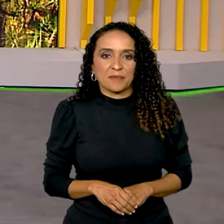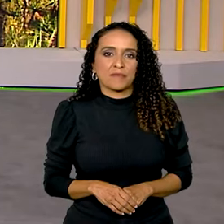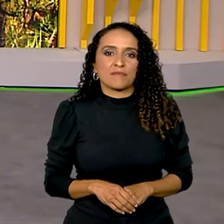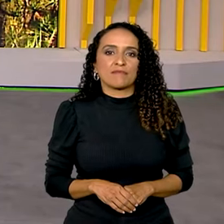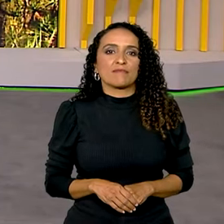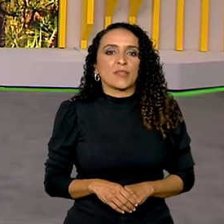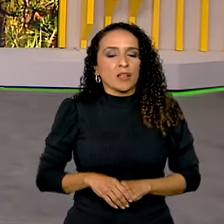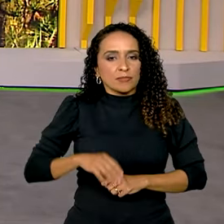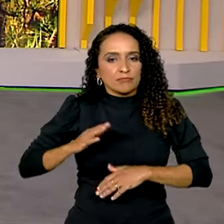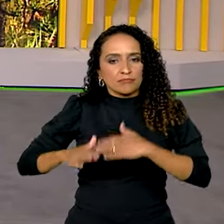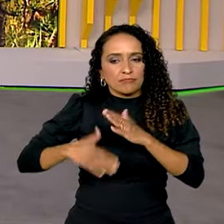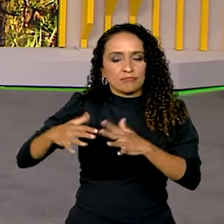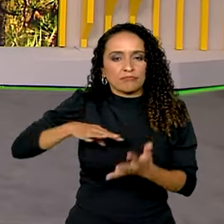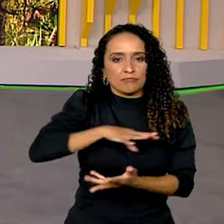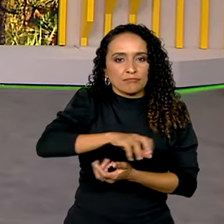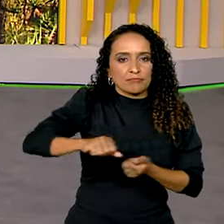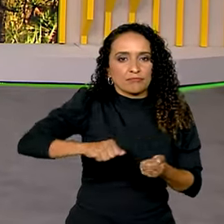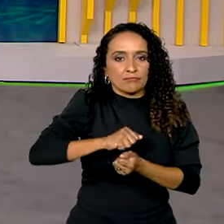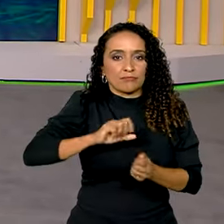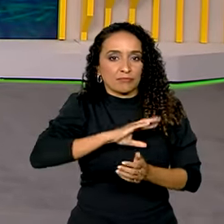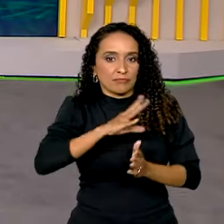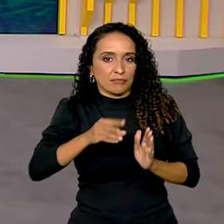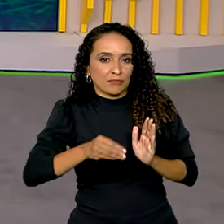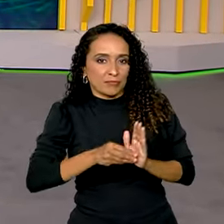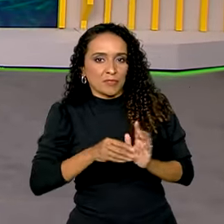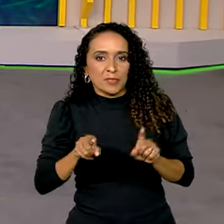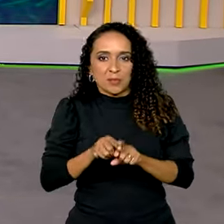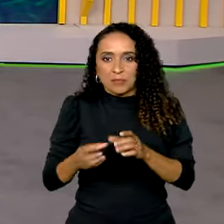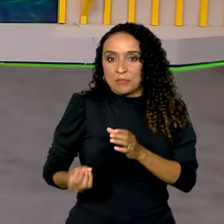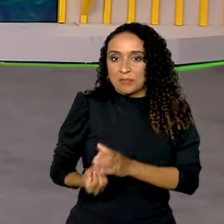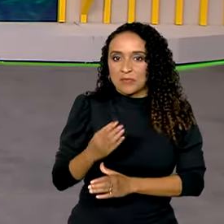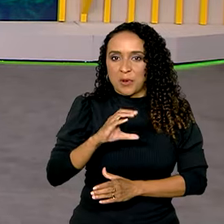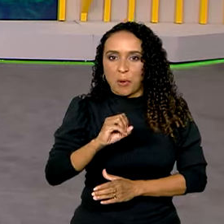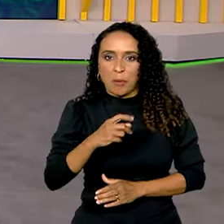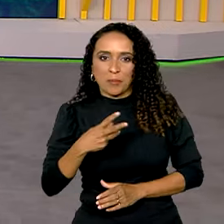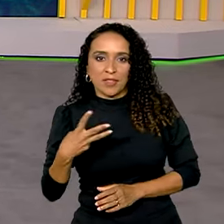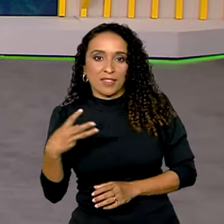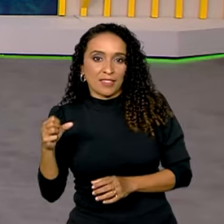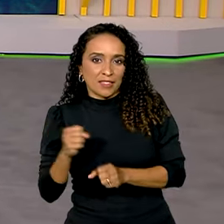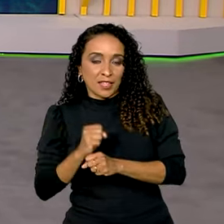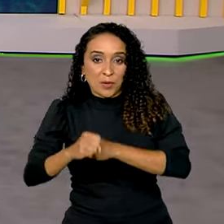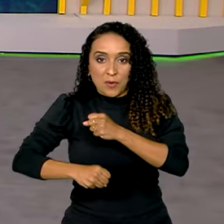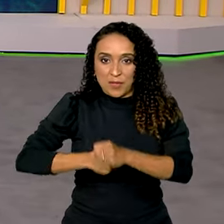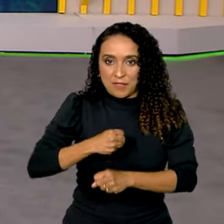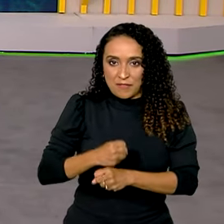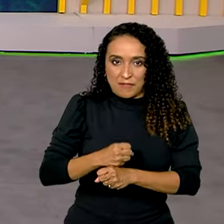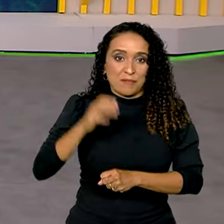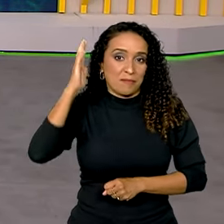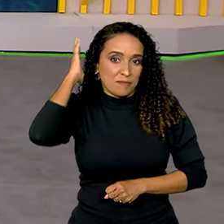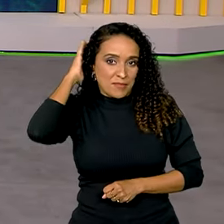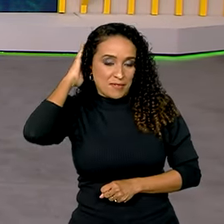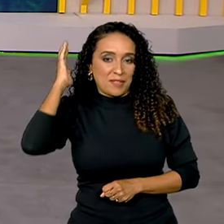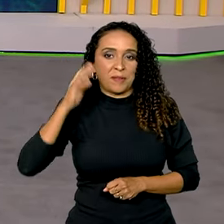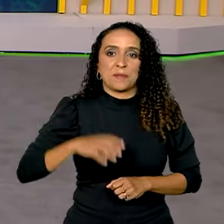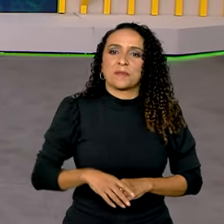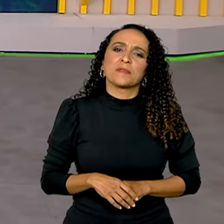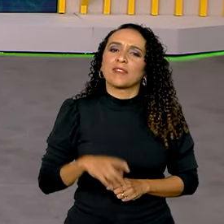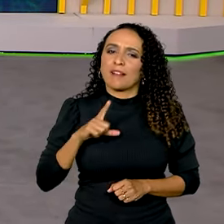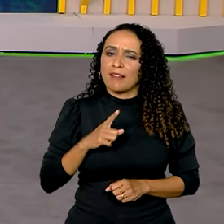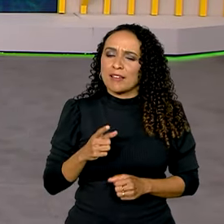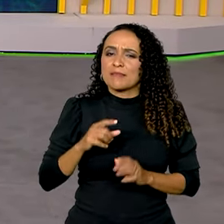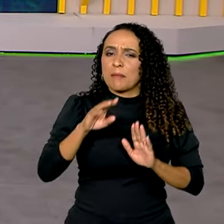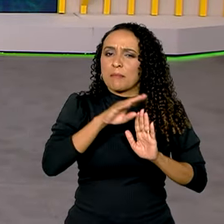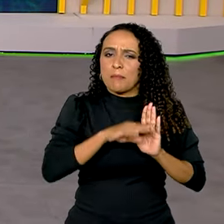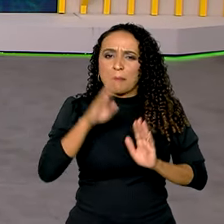o desenvolvimento sustentável na Amazônia e a realização da COP30 no ano que vem, Belém, no Pará, estão entre